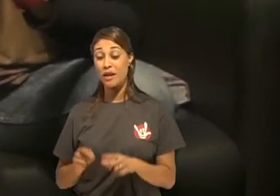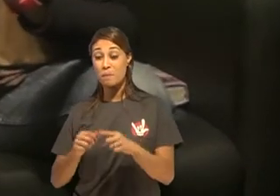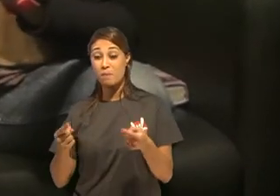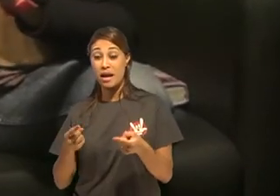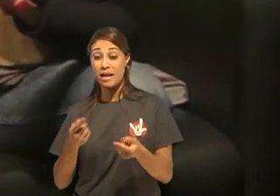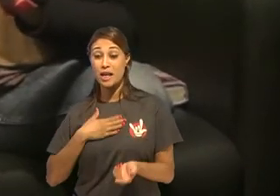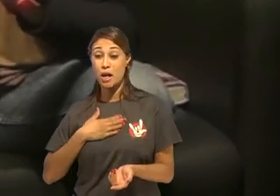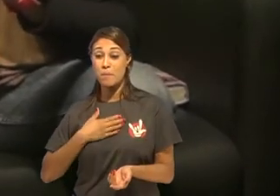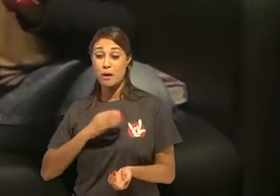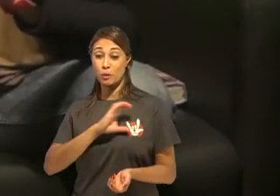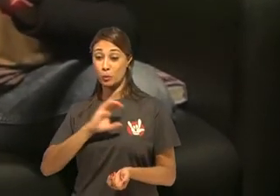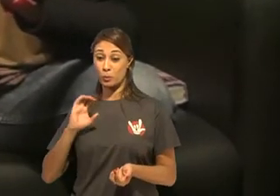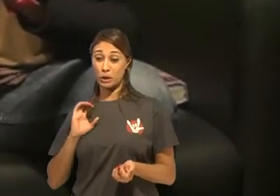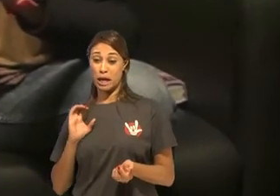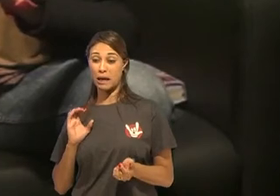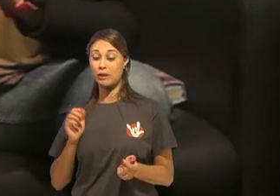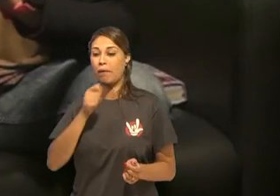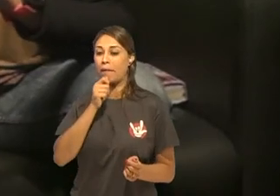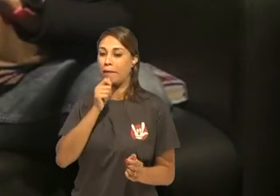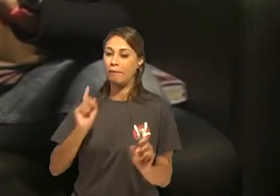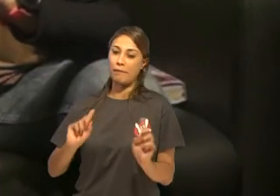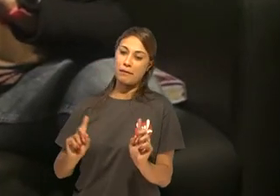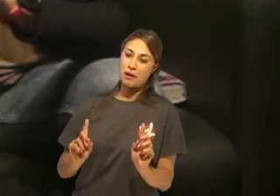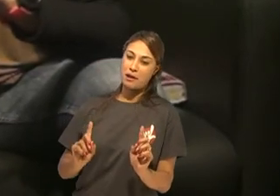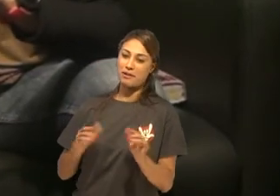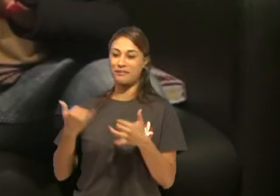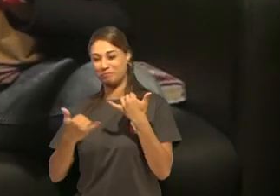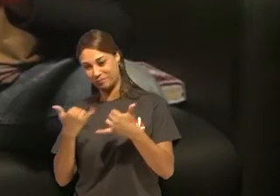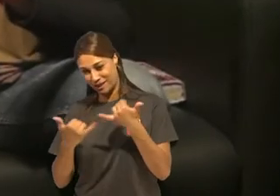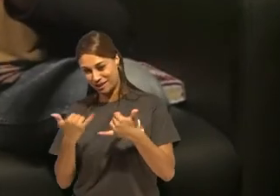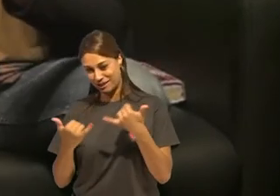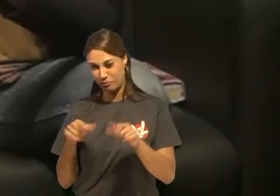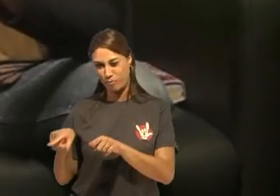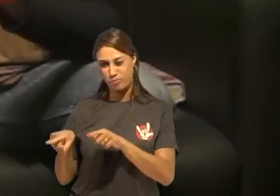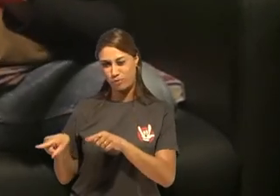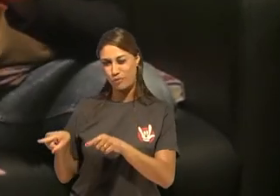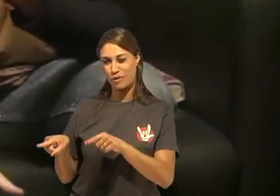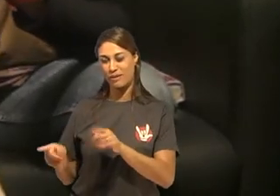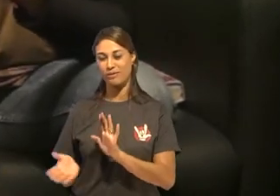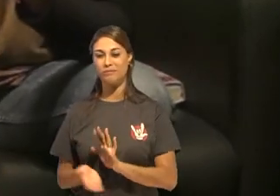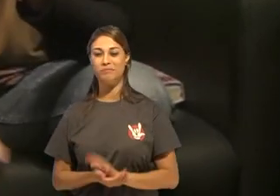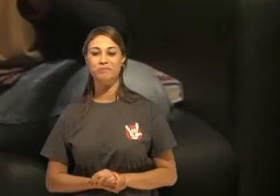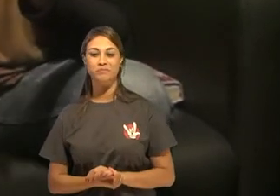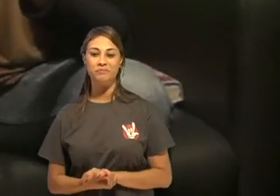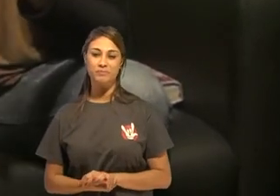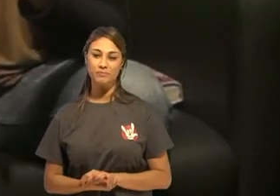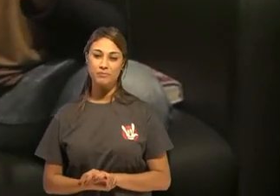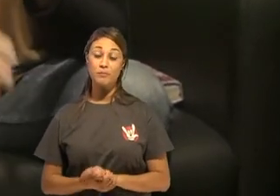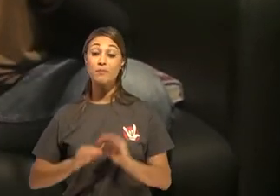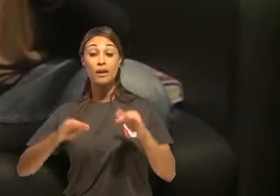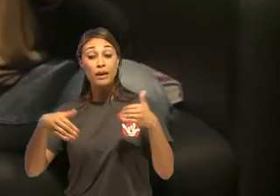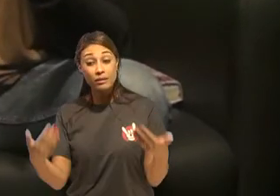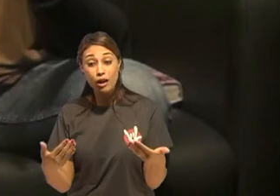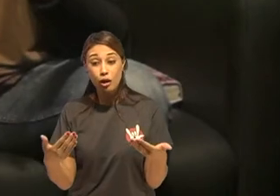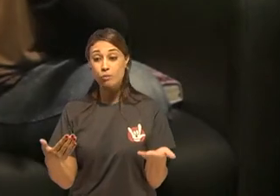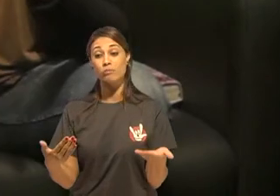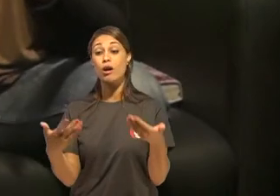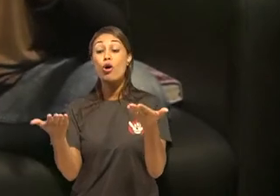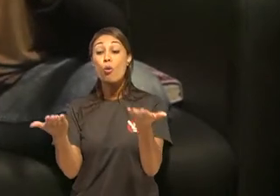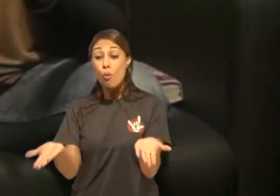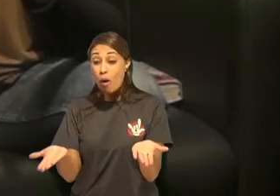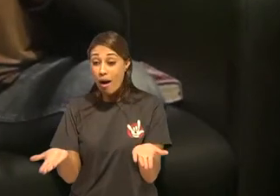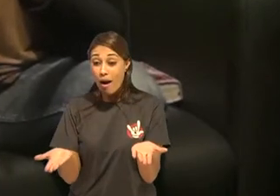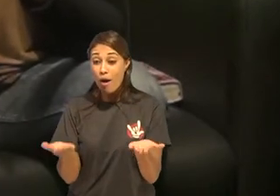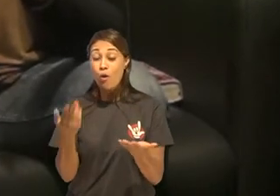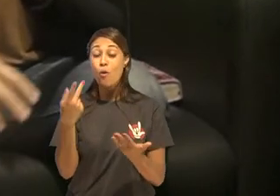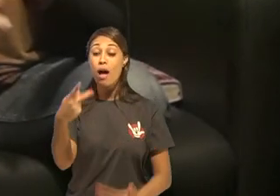nos servindo, nos ajudando. Aquele que um dia causou, hoje serve feito um doido. Graças a Deus. Então, qual a sua história do acamp? Qual é o acamp que